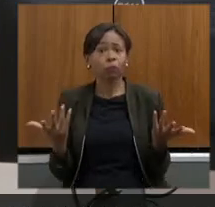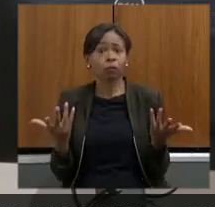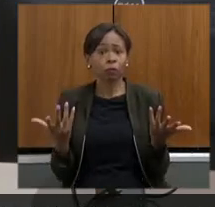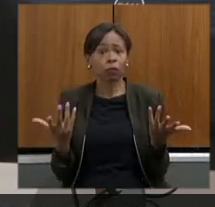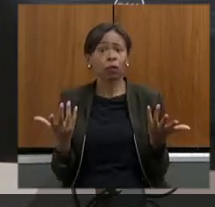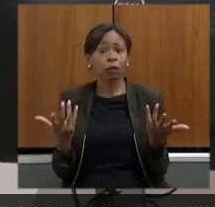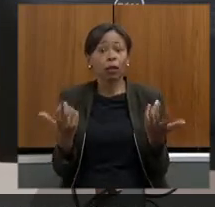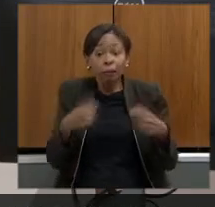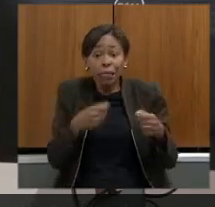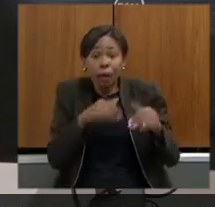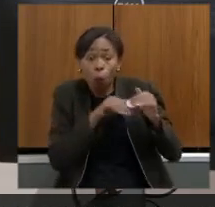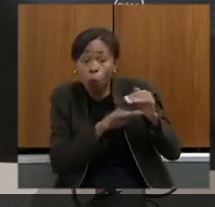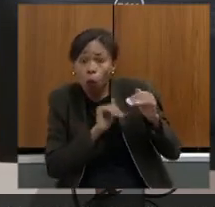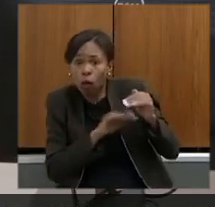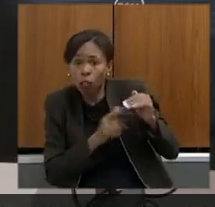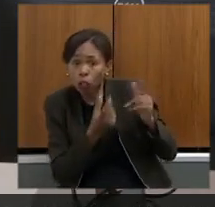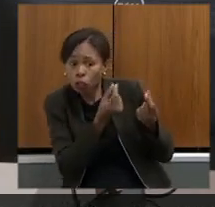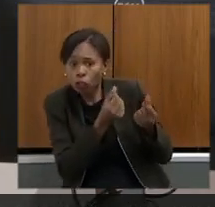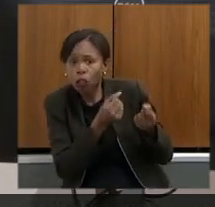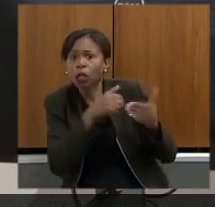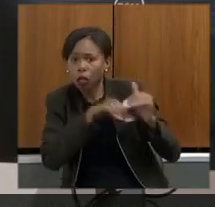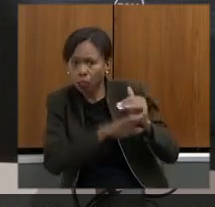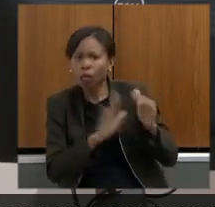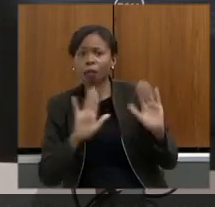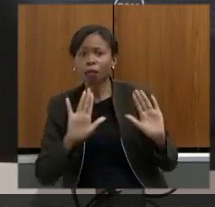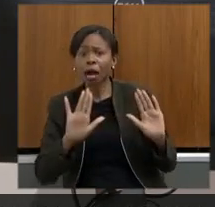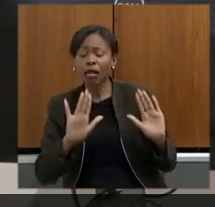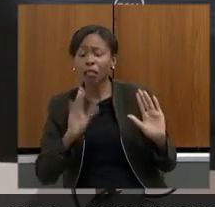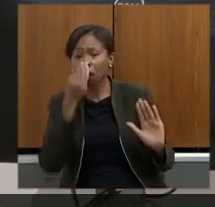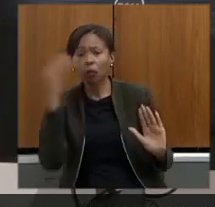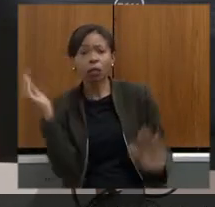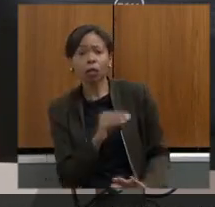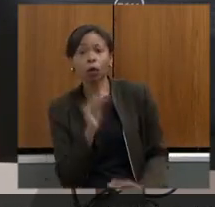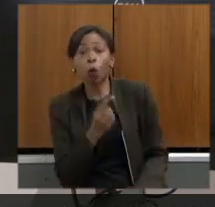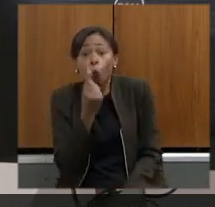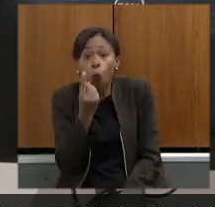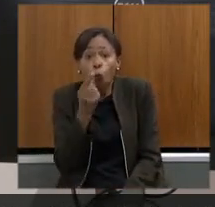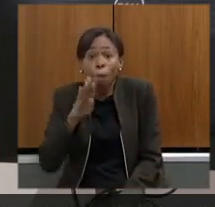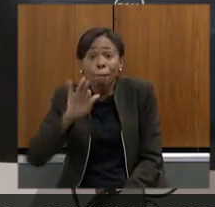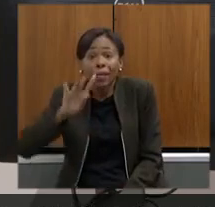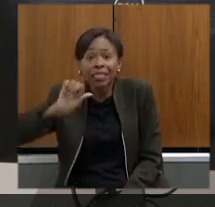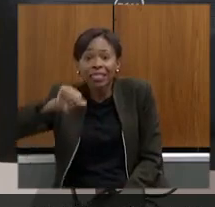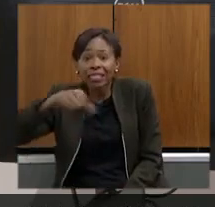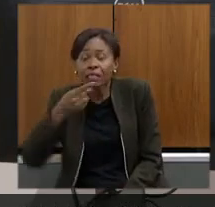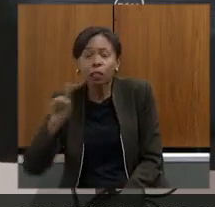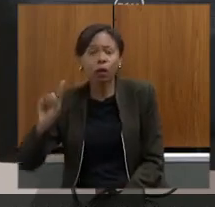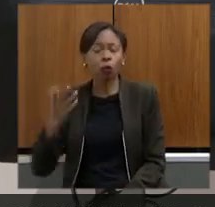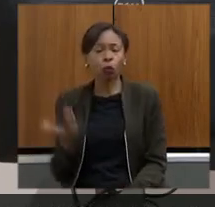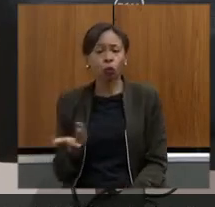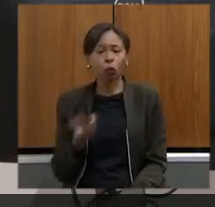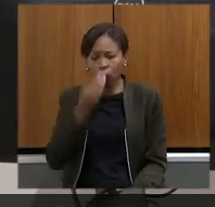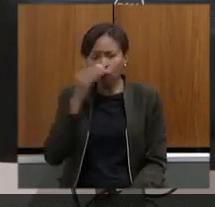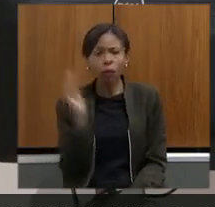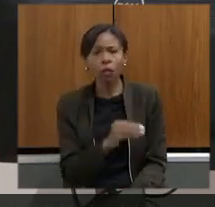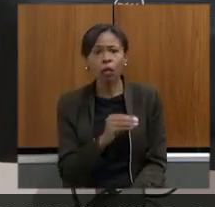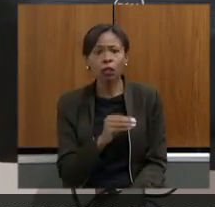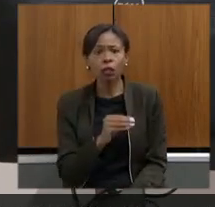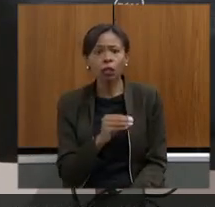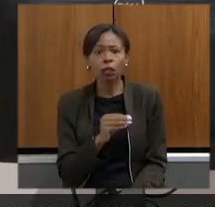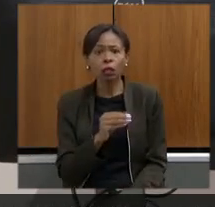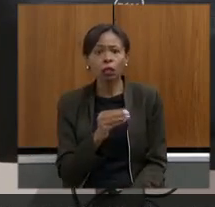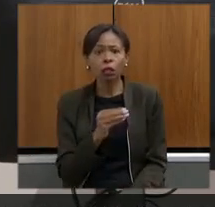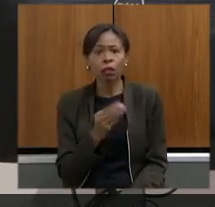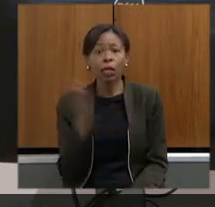alguma reserva no caixa eles abriram mão de um bilhão ingressar na justiça para não